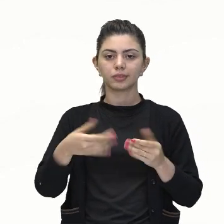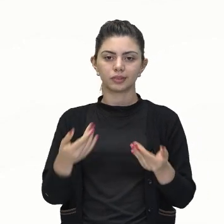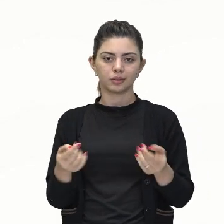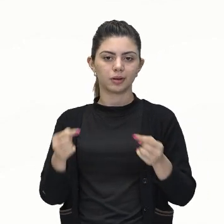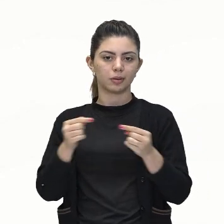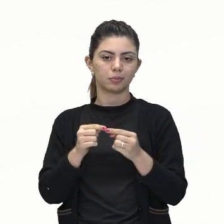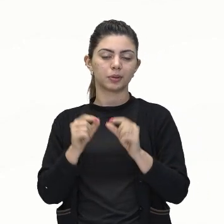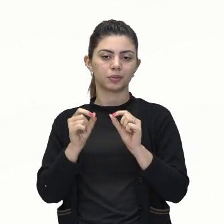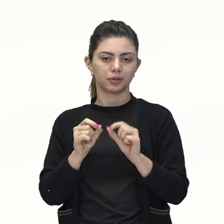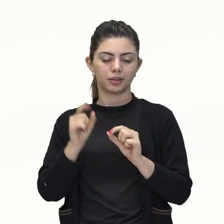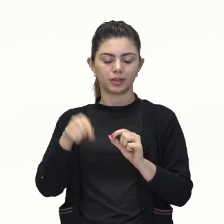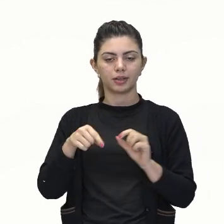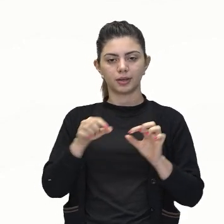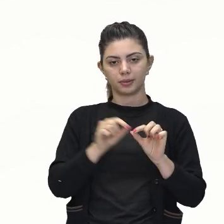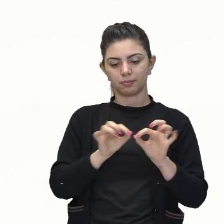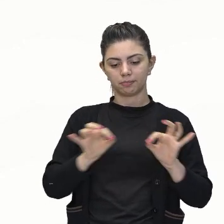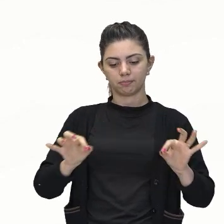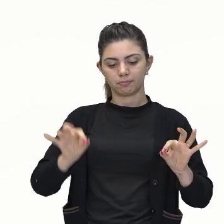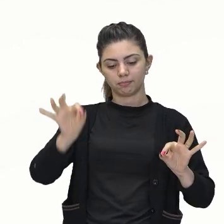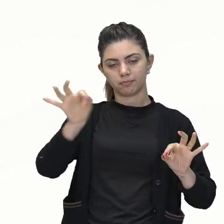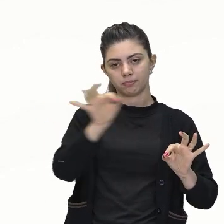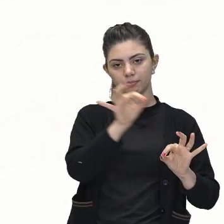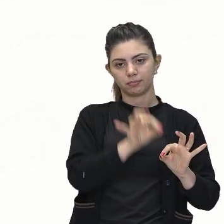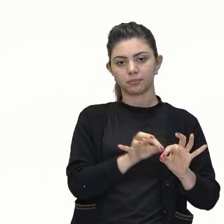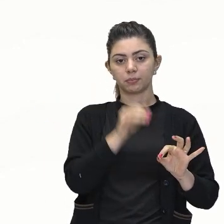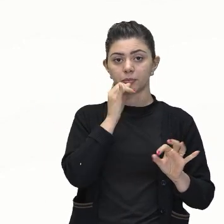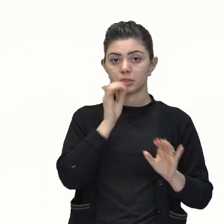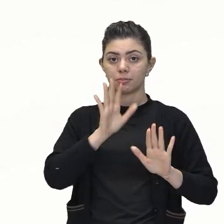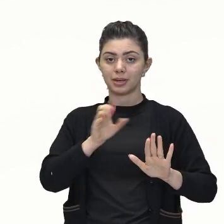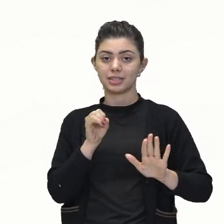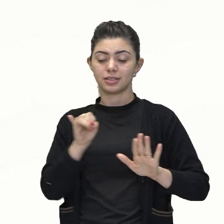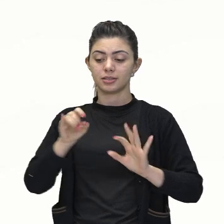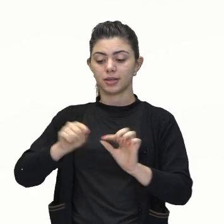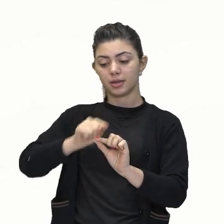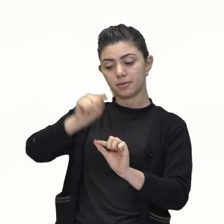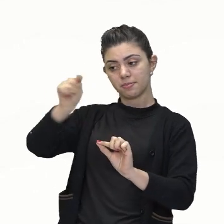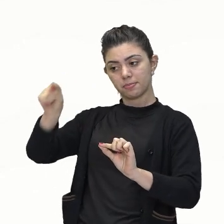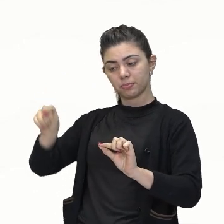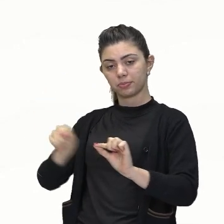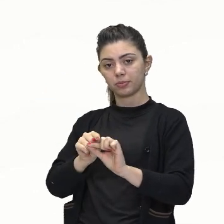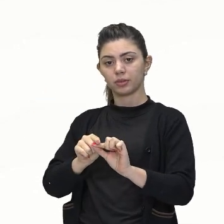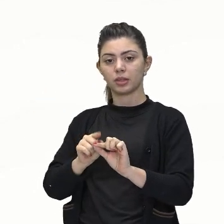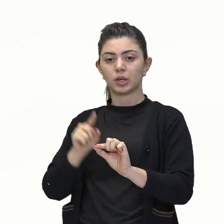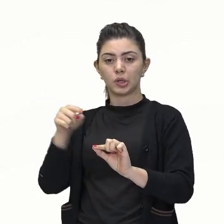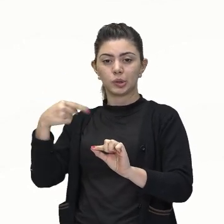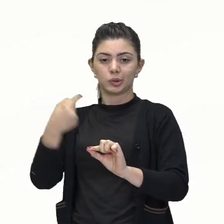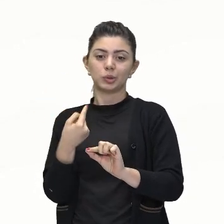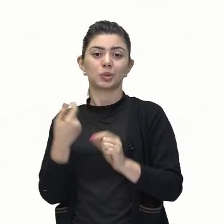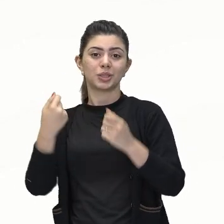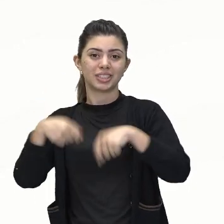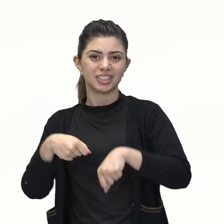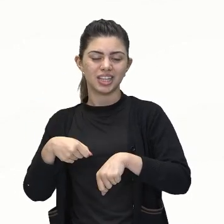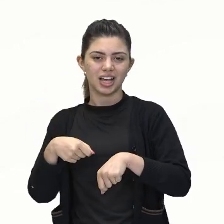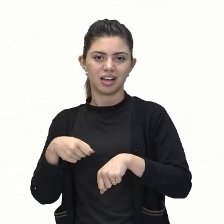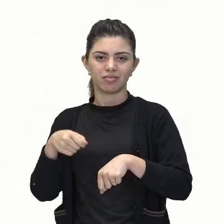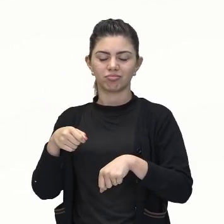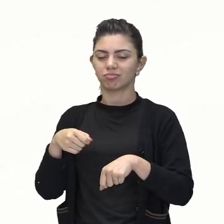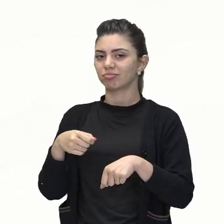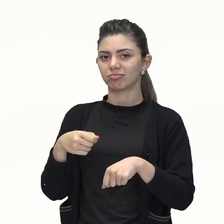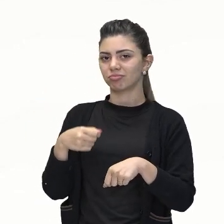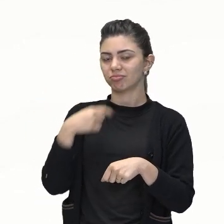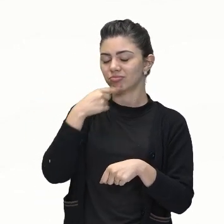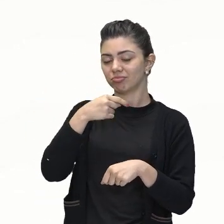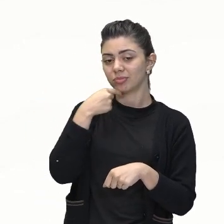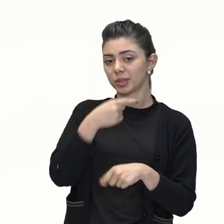seu perímetro. No caso das regiões circulares, não podemos adotar tal metodologia, pois